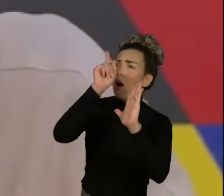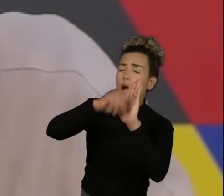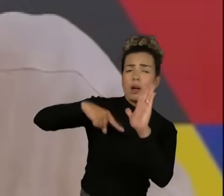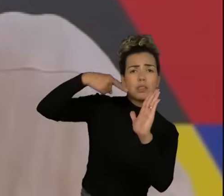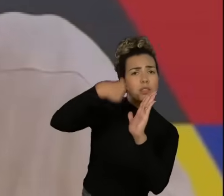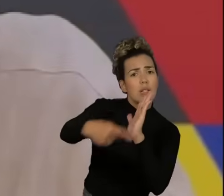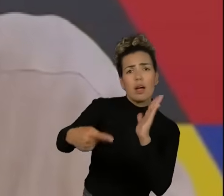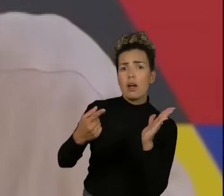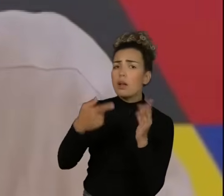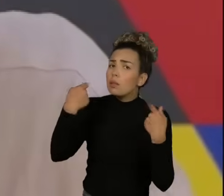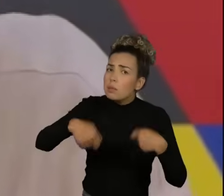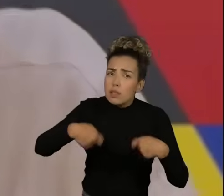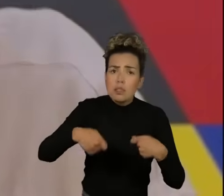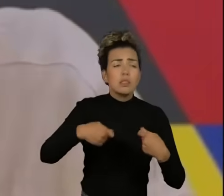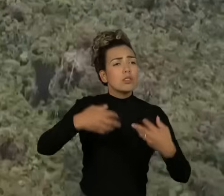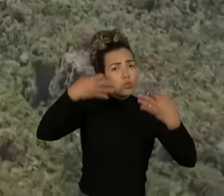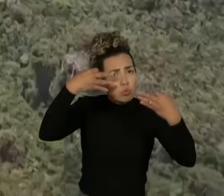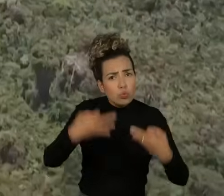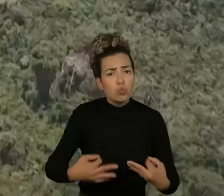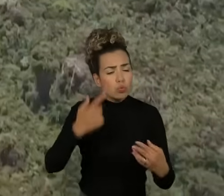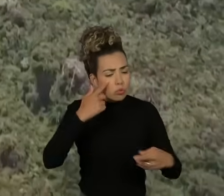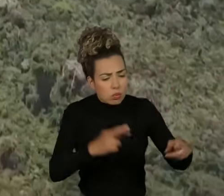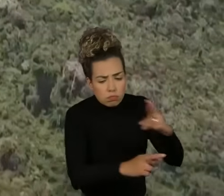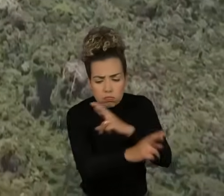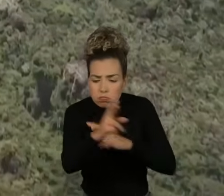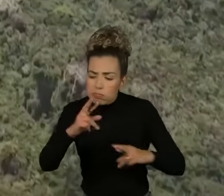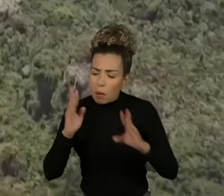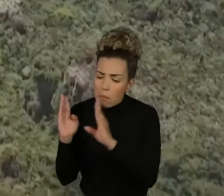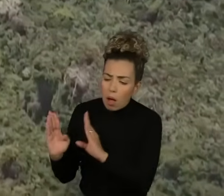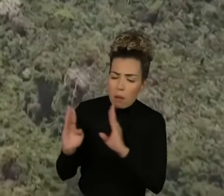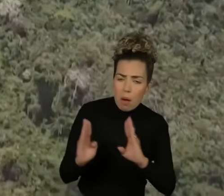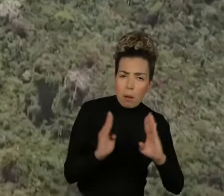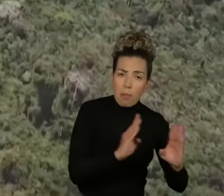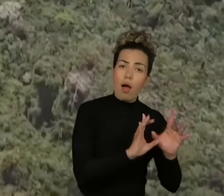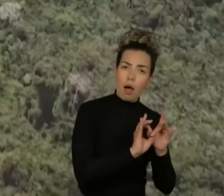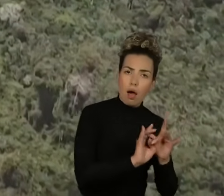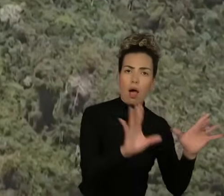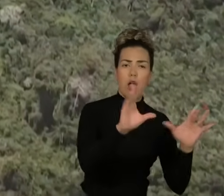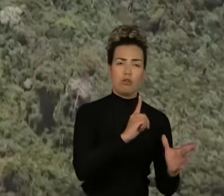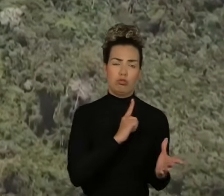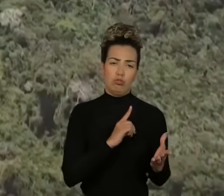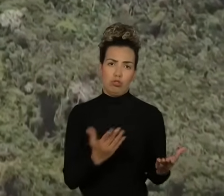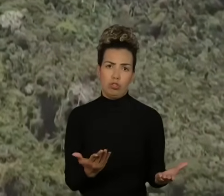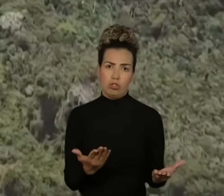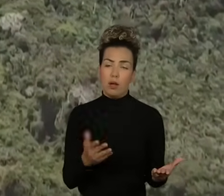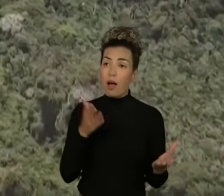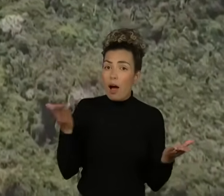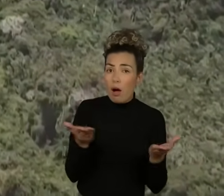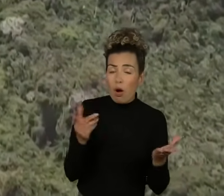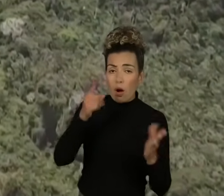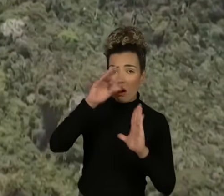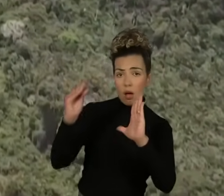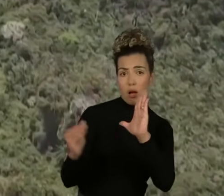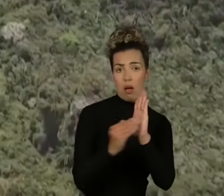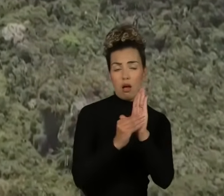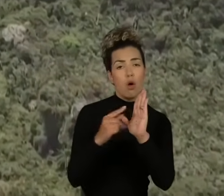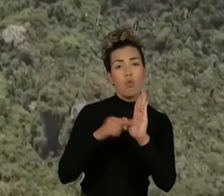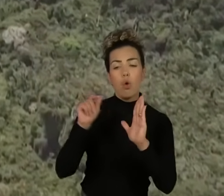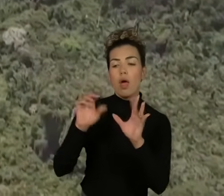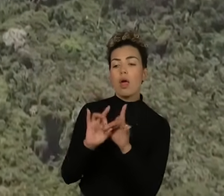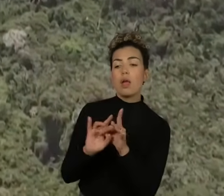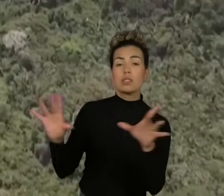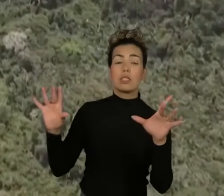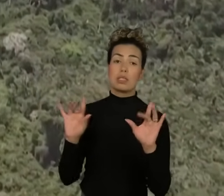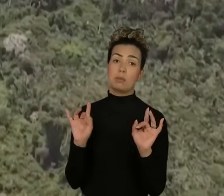a integridade dos processos. Foi mantida uma novidade, a licença ambiental especial. Ela identifica